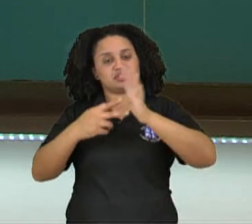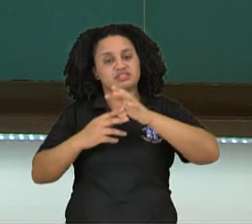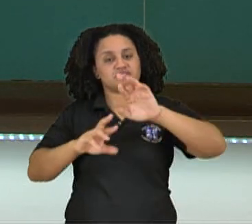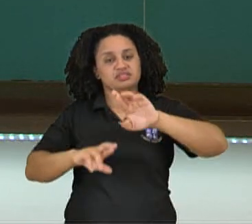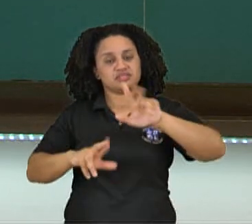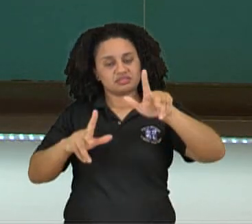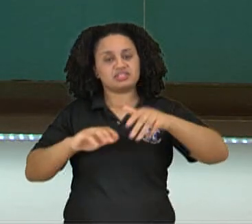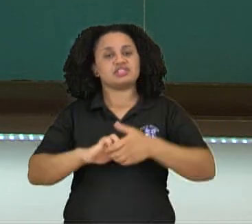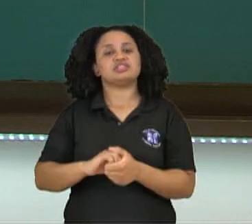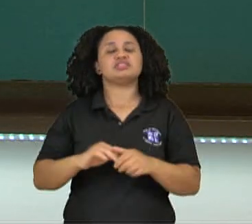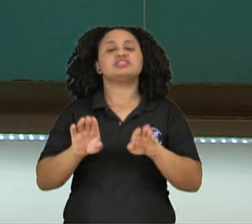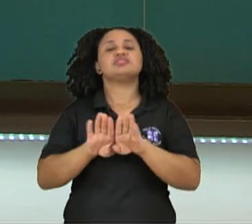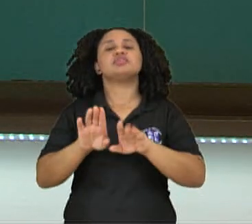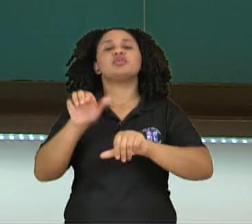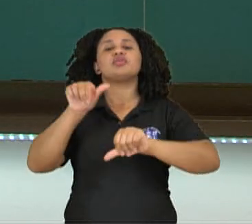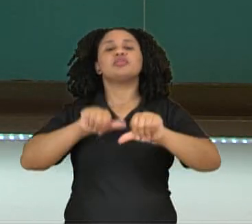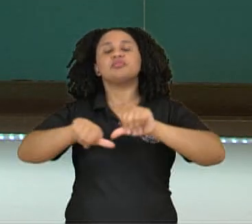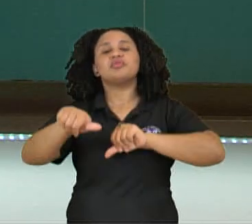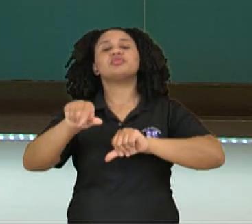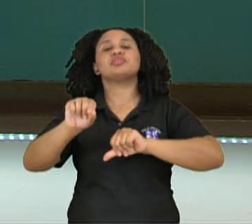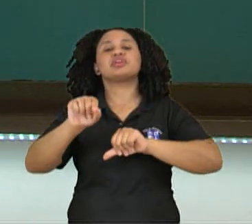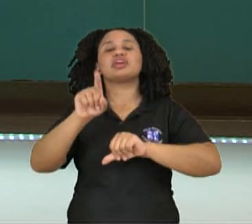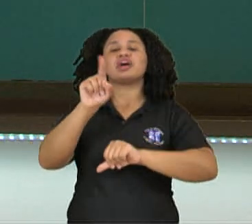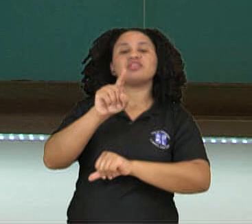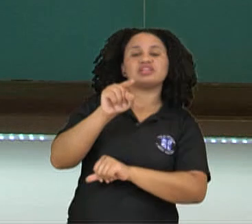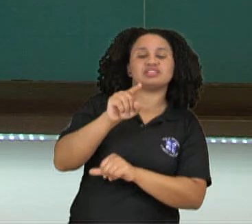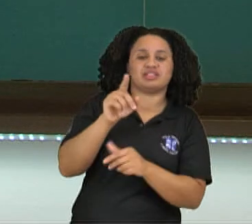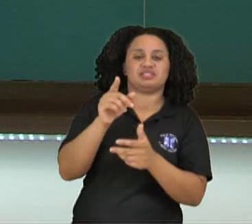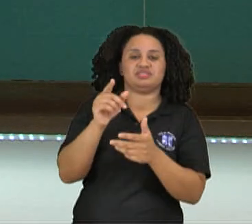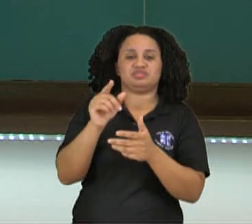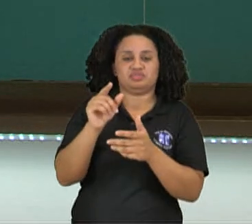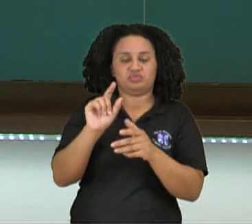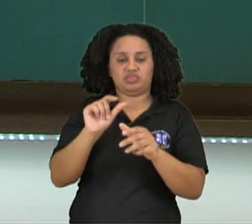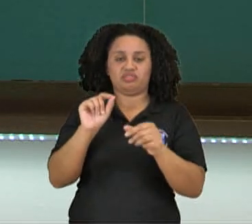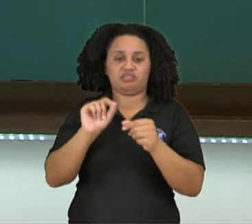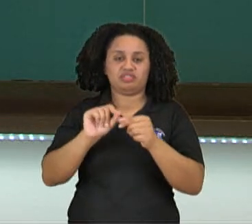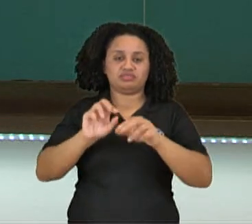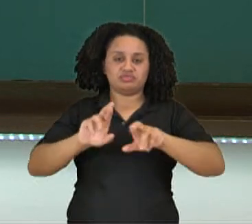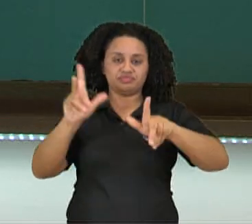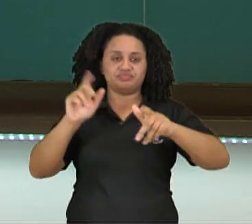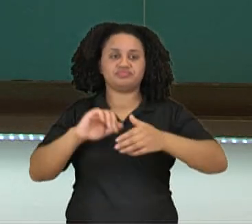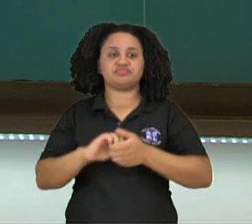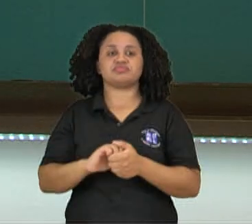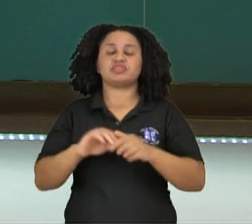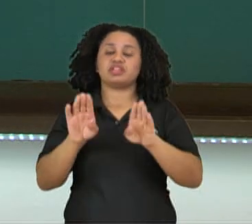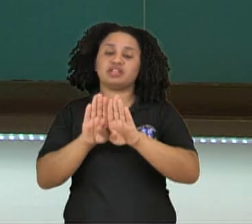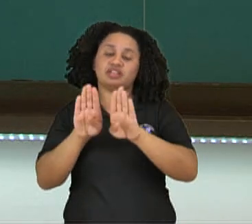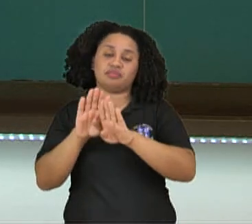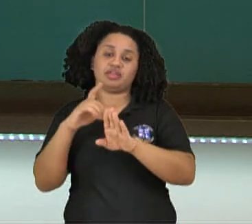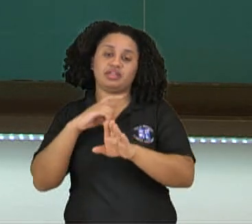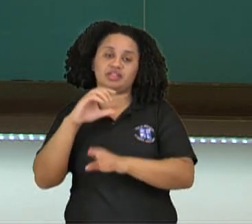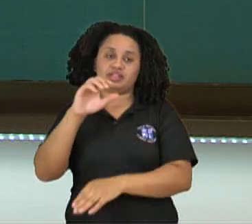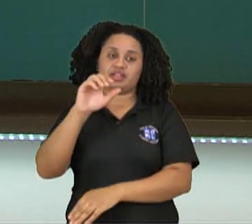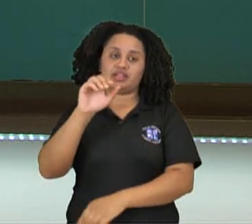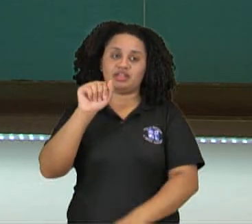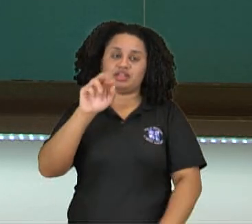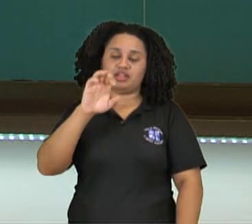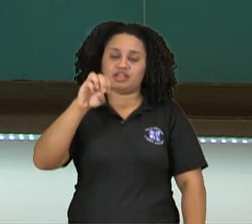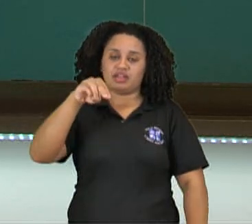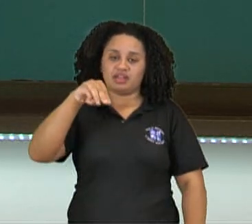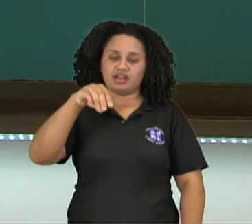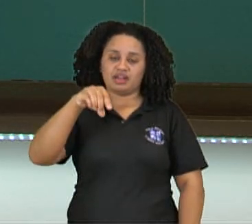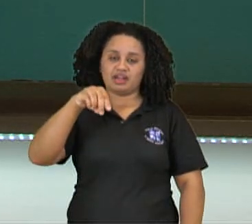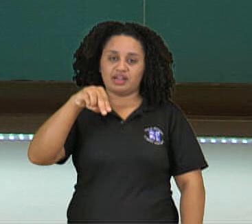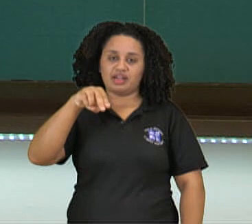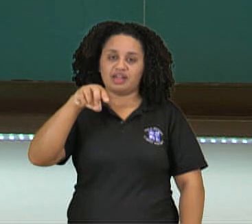diferentes, e o que muda é o acento, o que diferencia é o acento. Né? Também temos carnê, que é um substantivo, né?